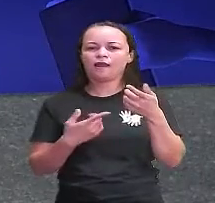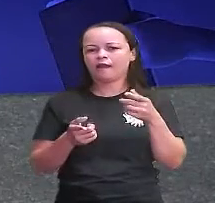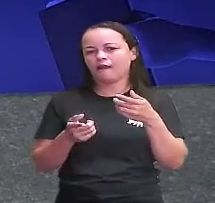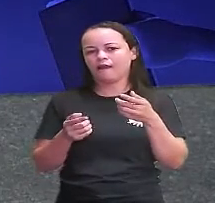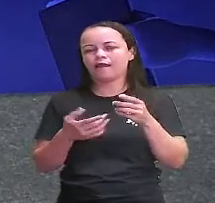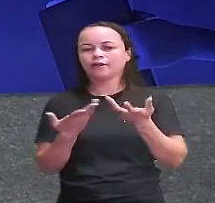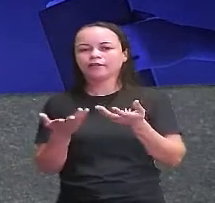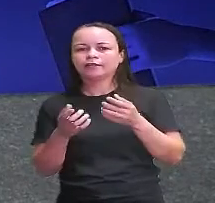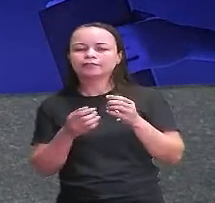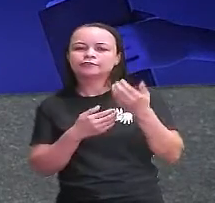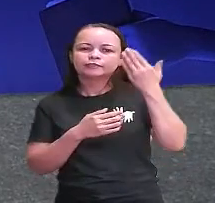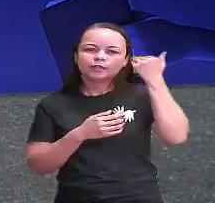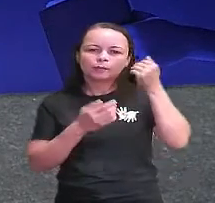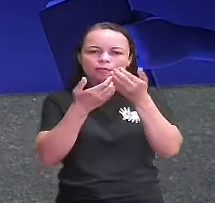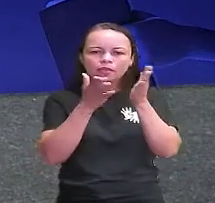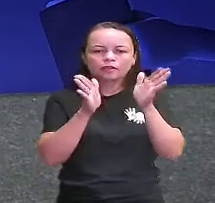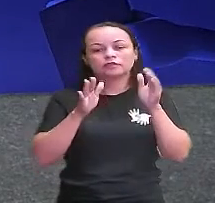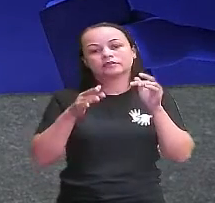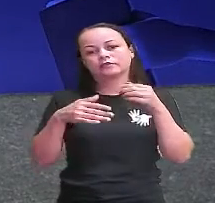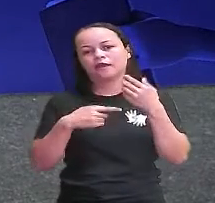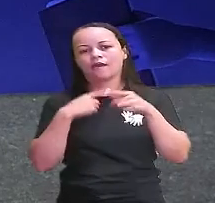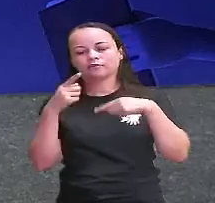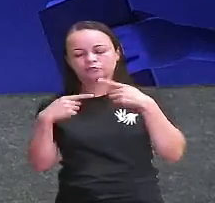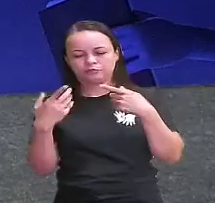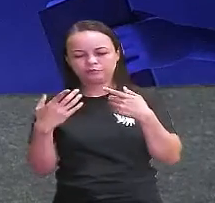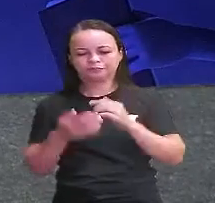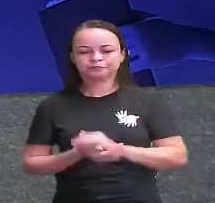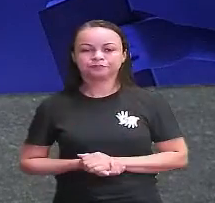sua dúvida, tá certo? Nós nos encontramos na nossa